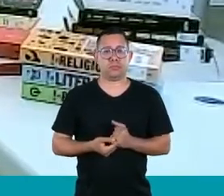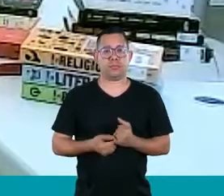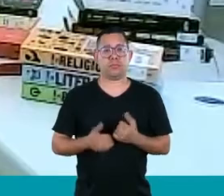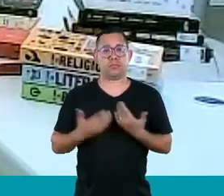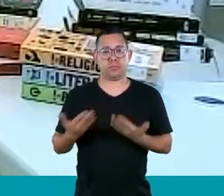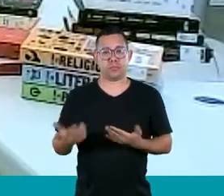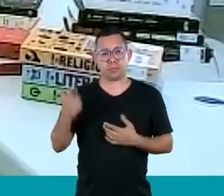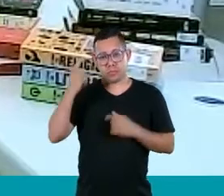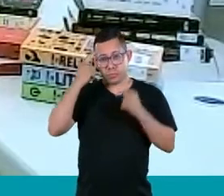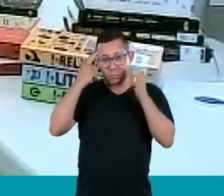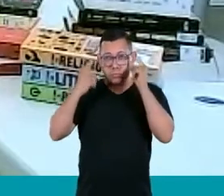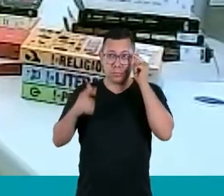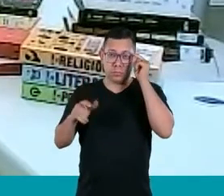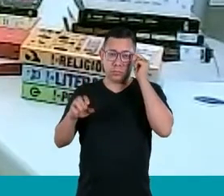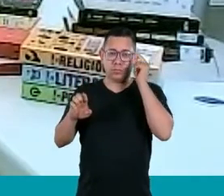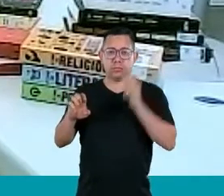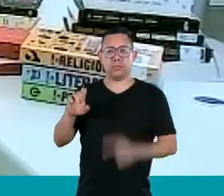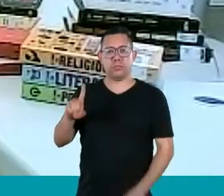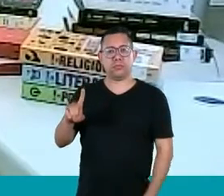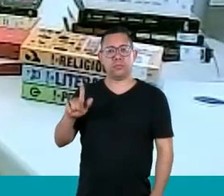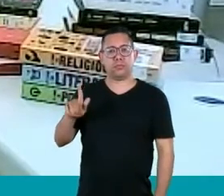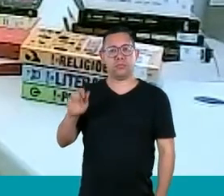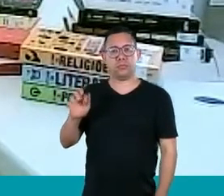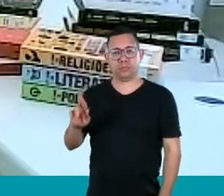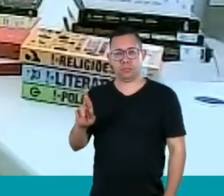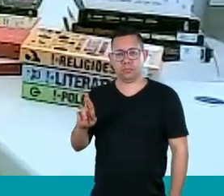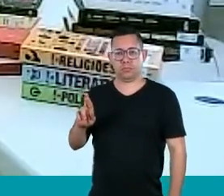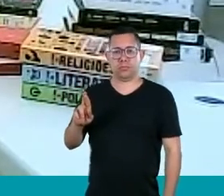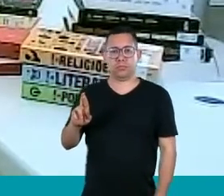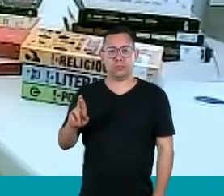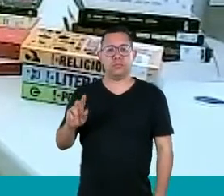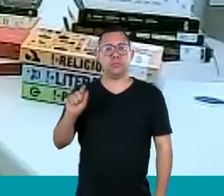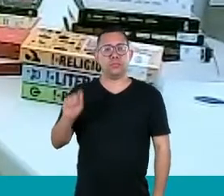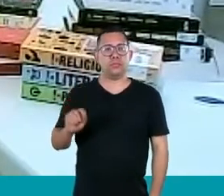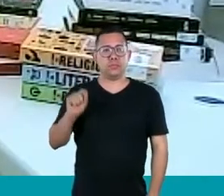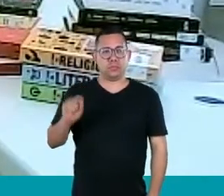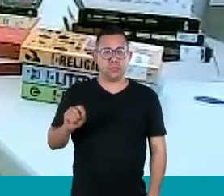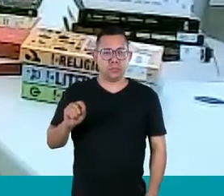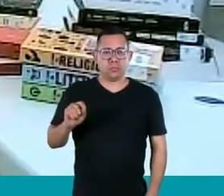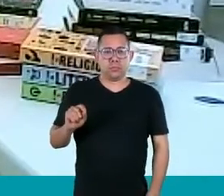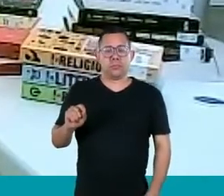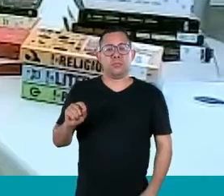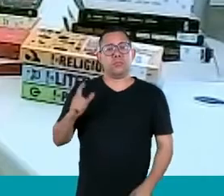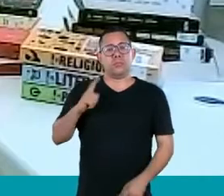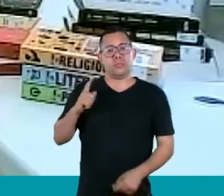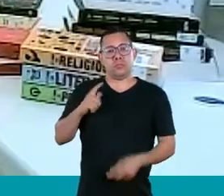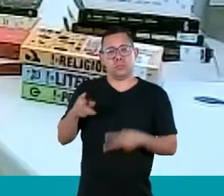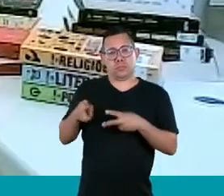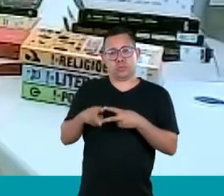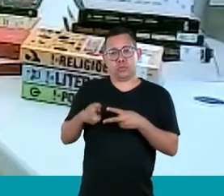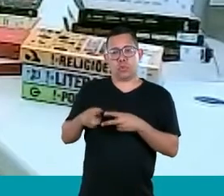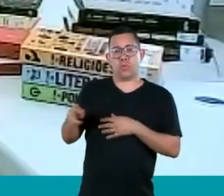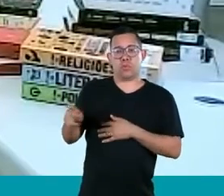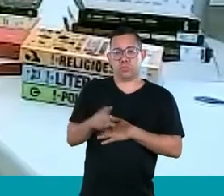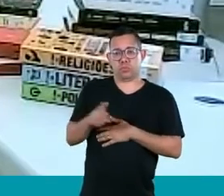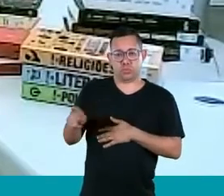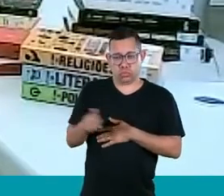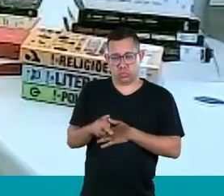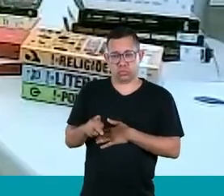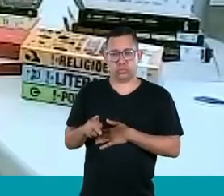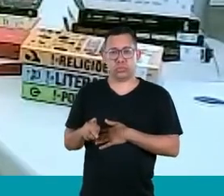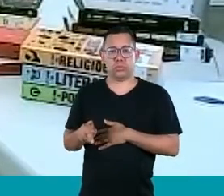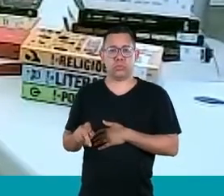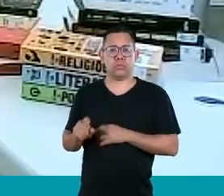o Edgar Morin, eu vejo justamente materializado nessas duas professoras um pouco